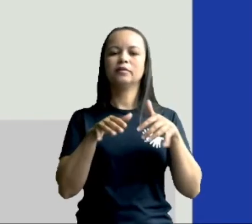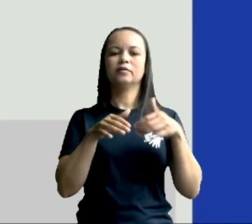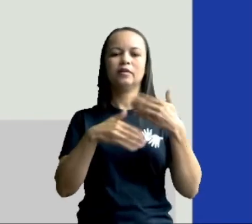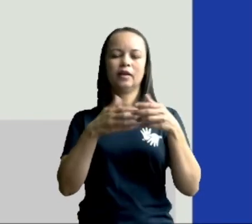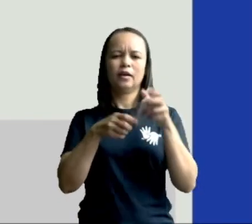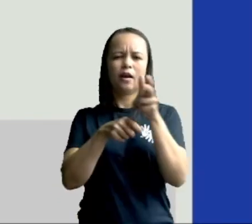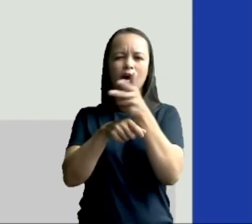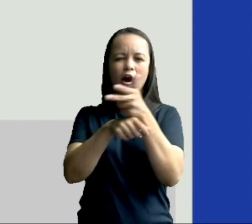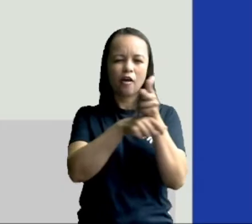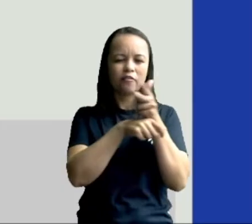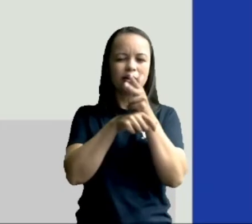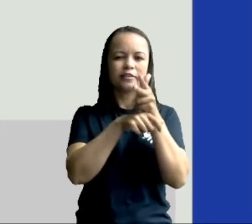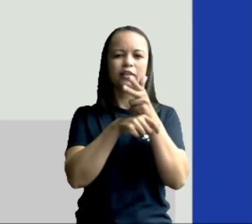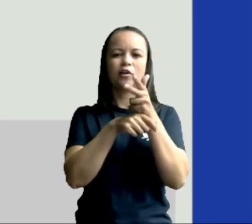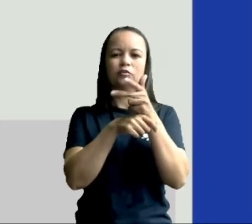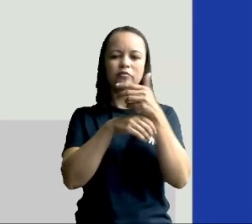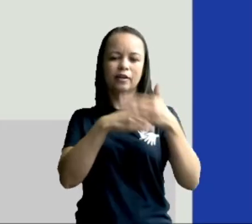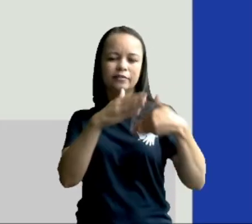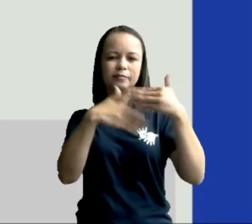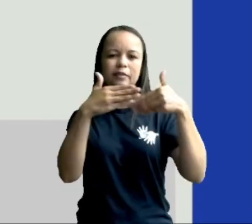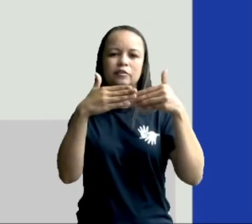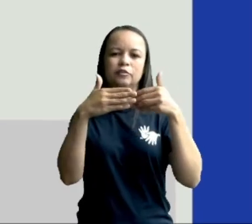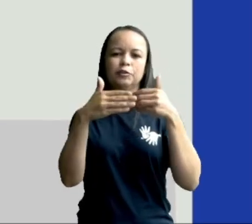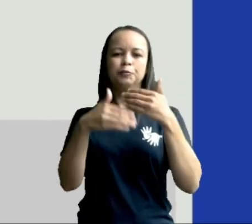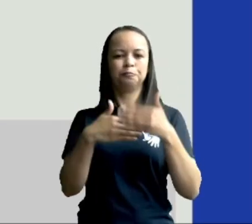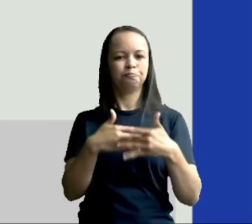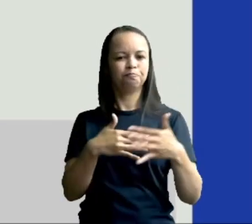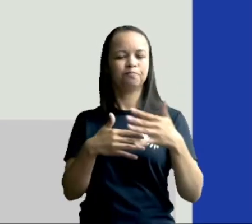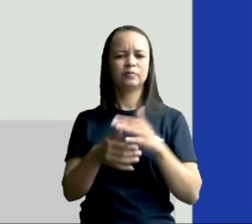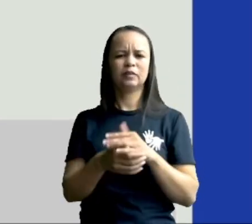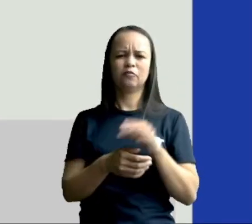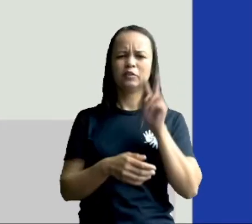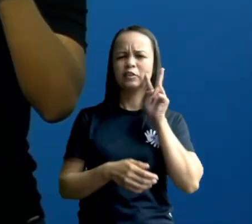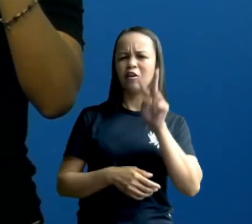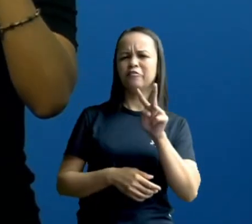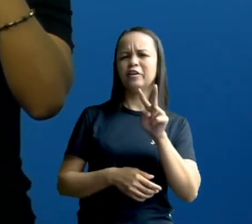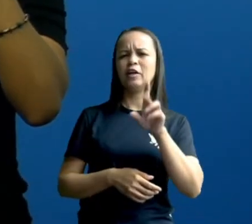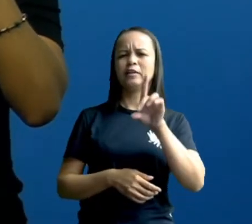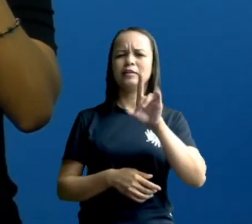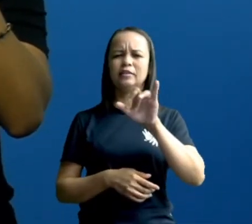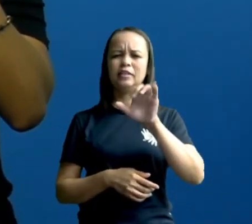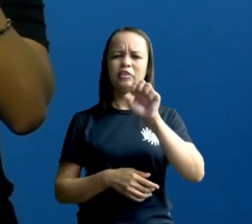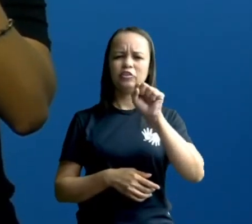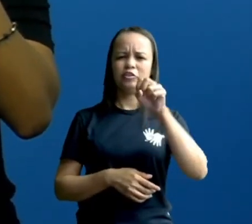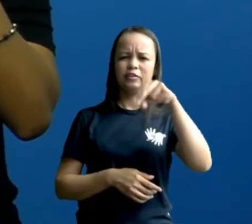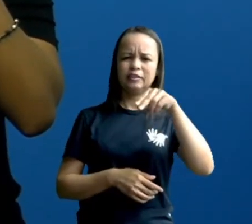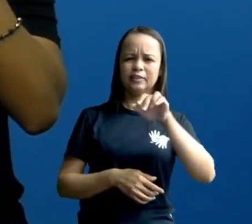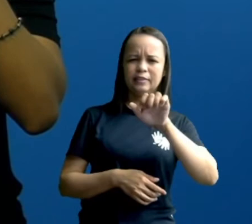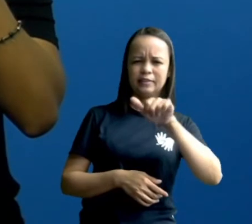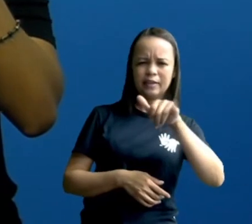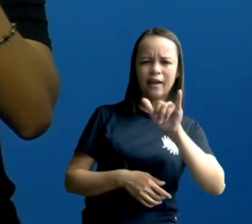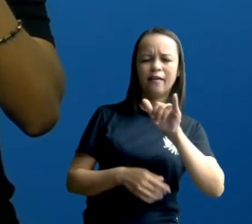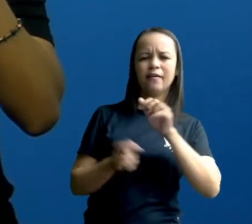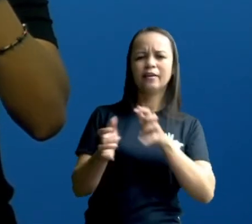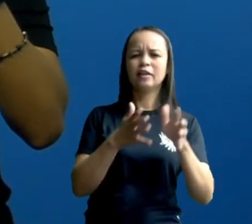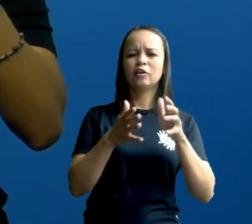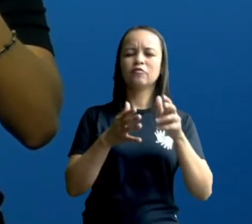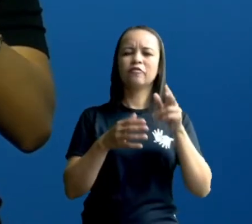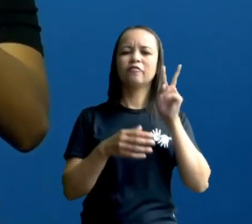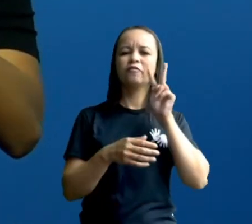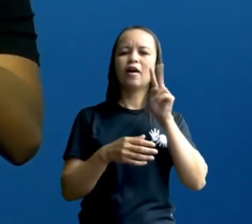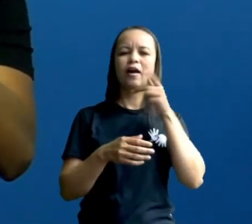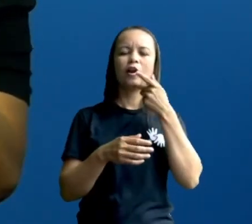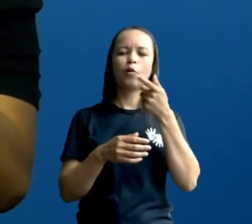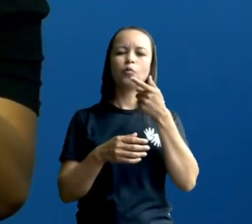sucessiva de várias imagens consecutivas. Vocês já viram a Disney com aquele bonequinho que fica passando aquelas páginas e o